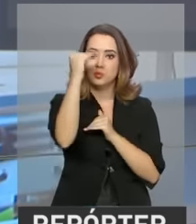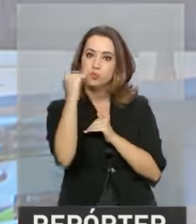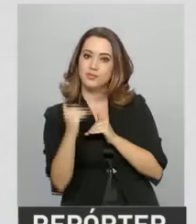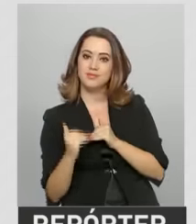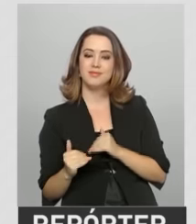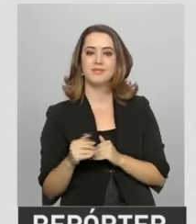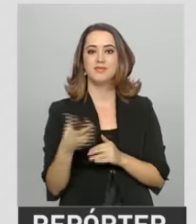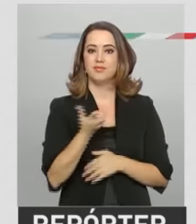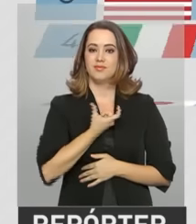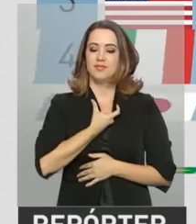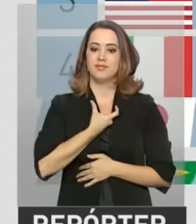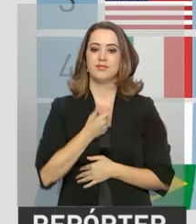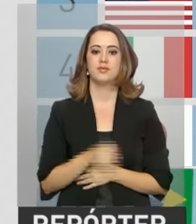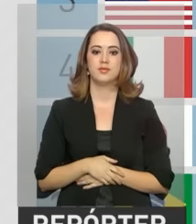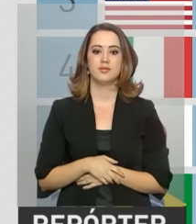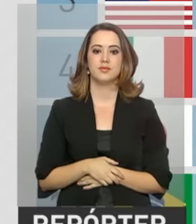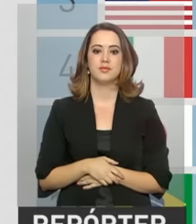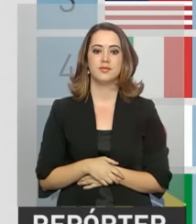medalhas.